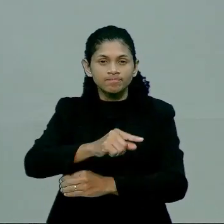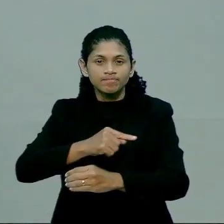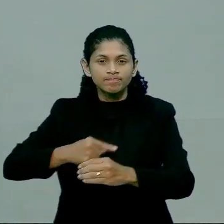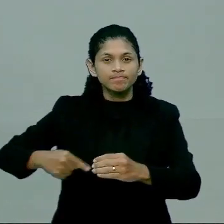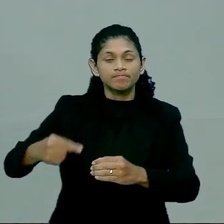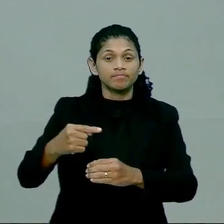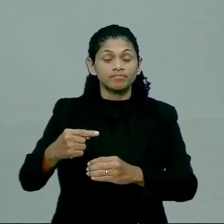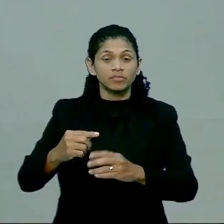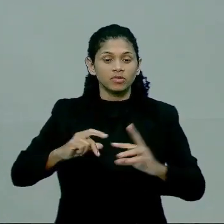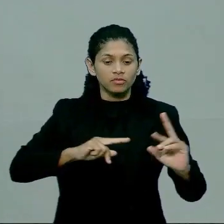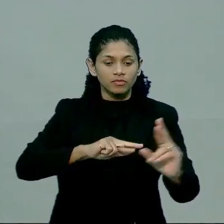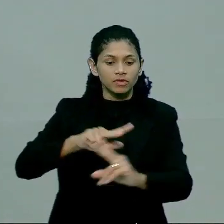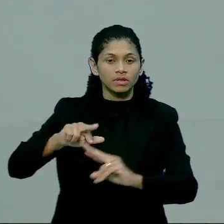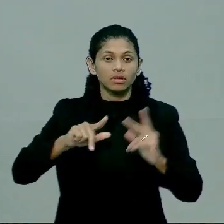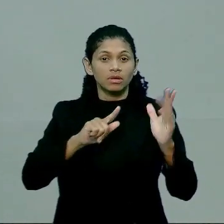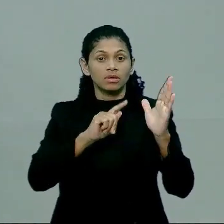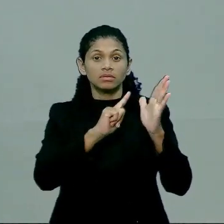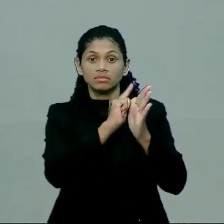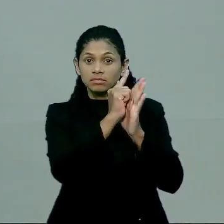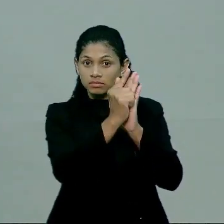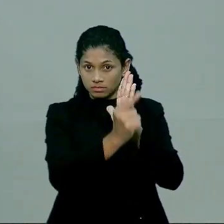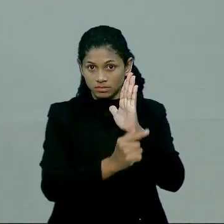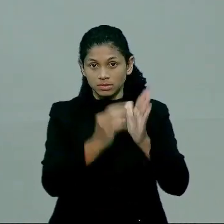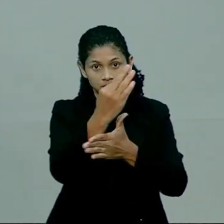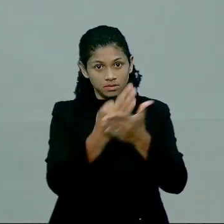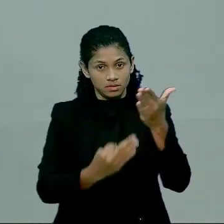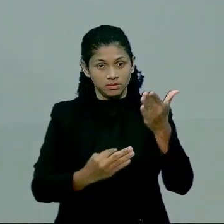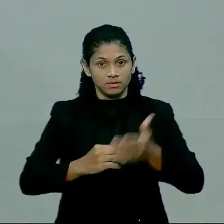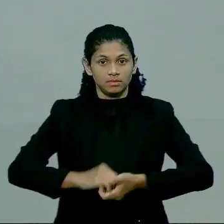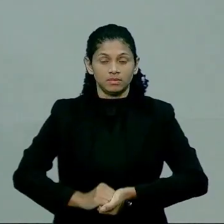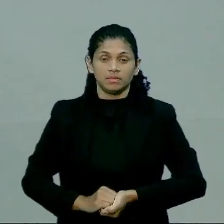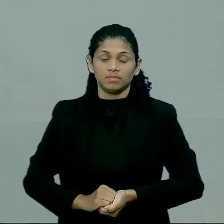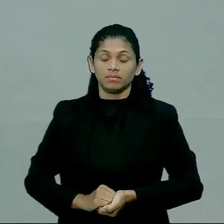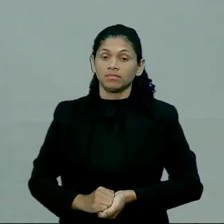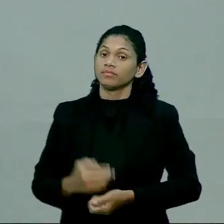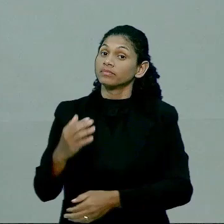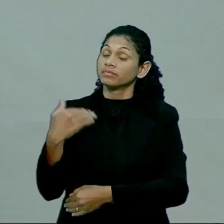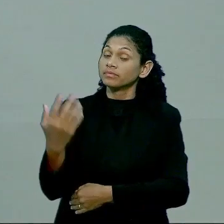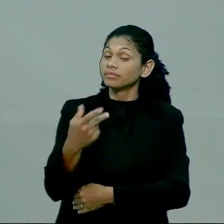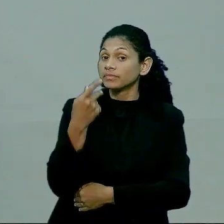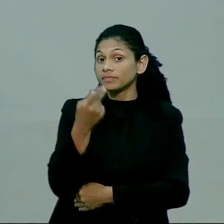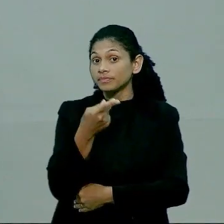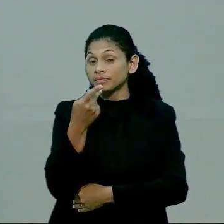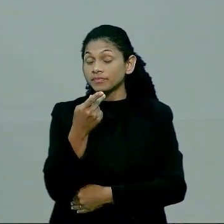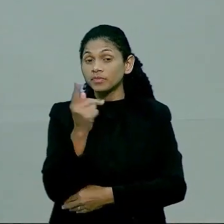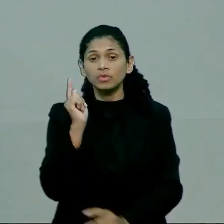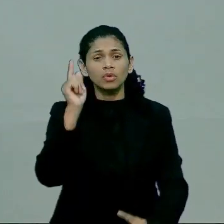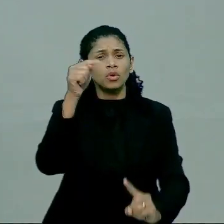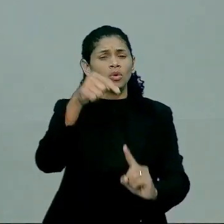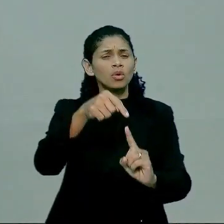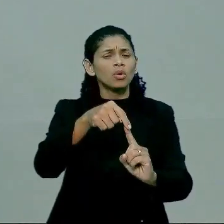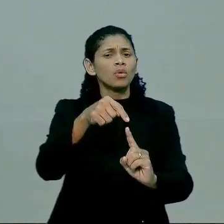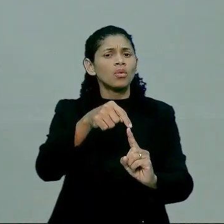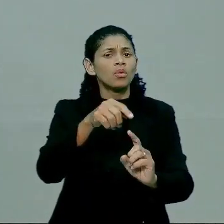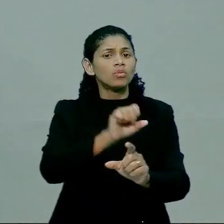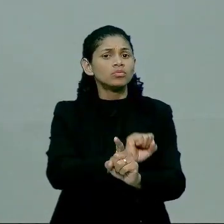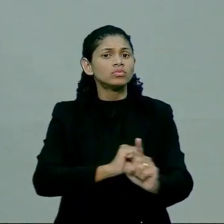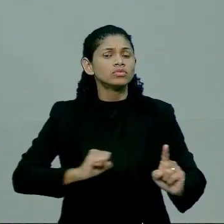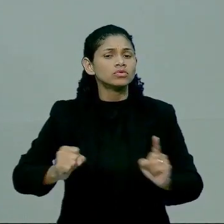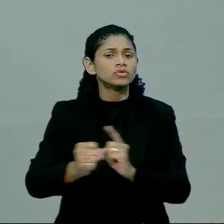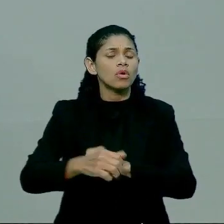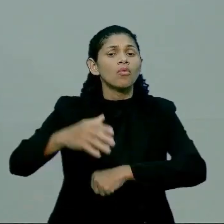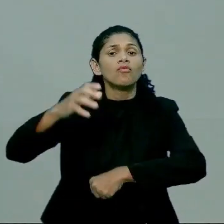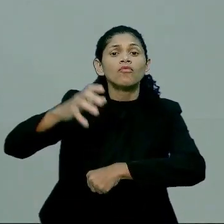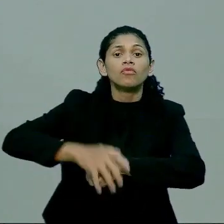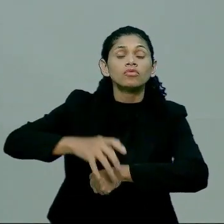nos diversos gêneros textuais galera Quando eu digo função social do texto que que você aí